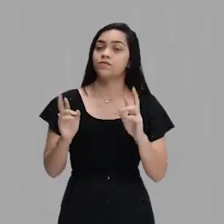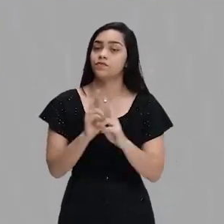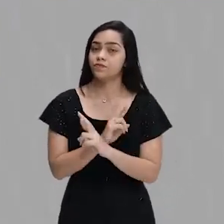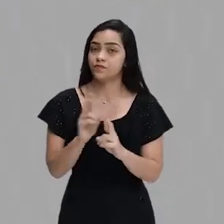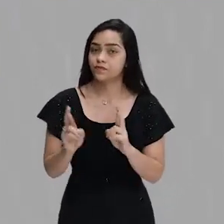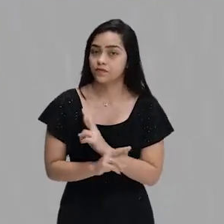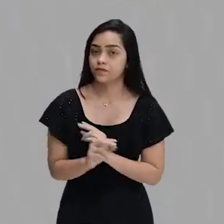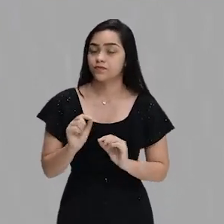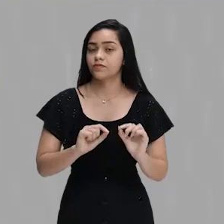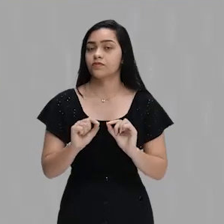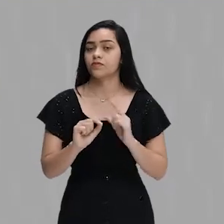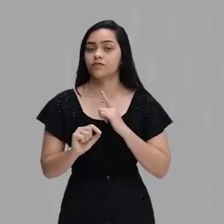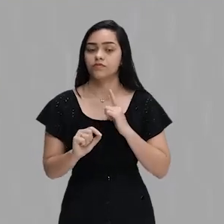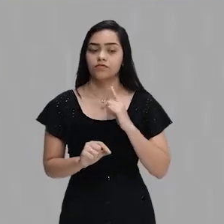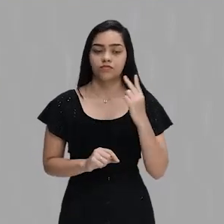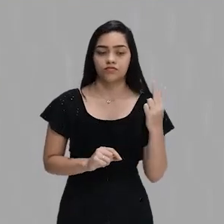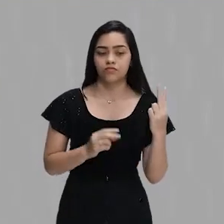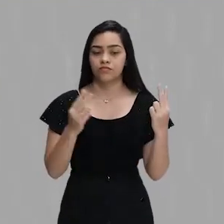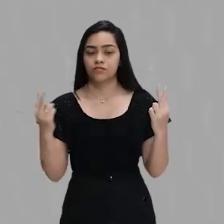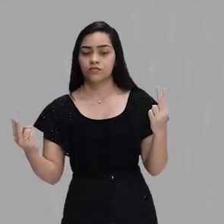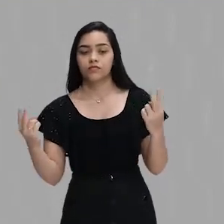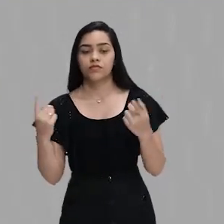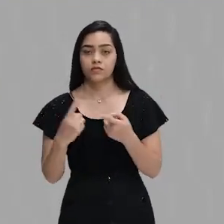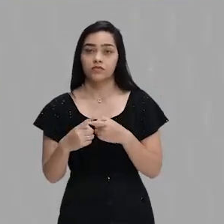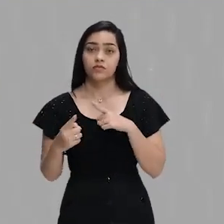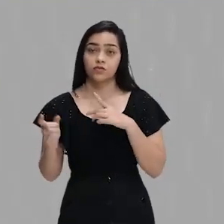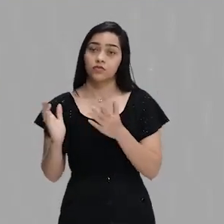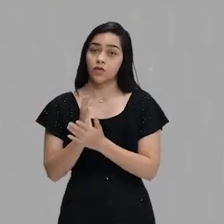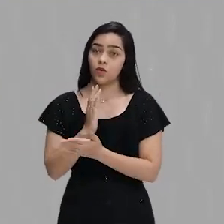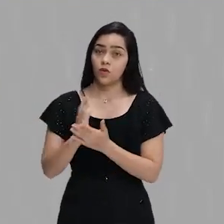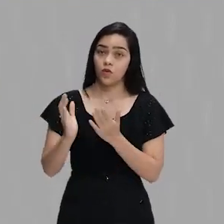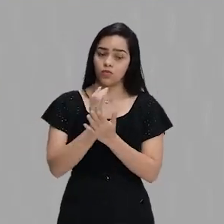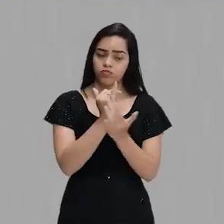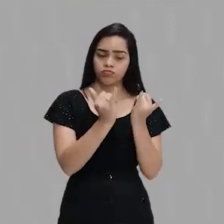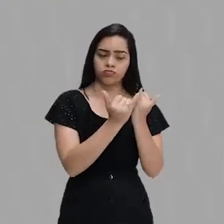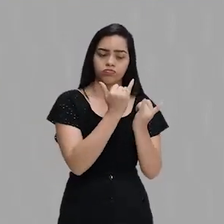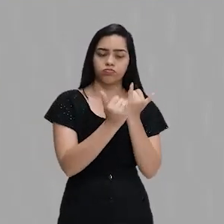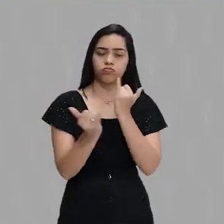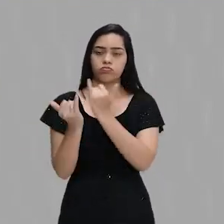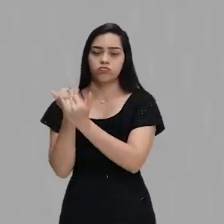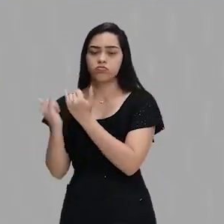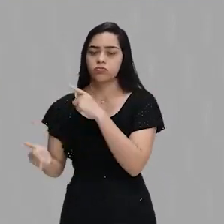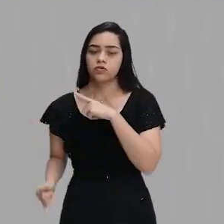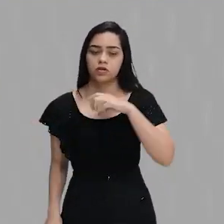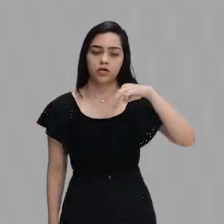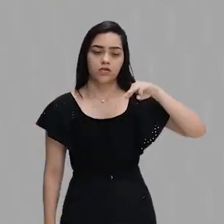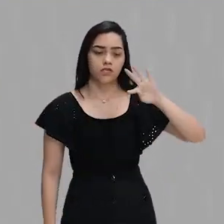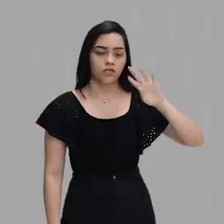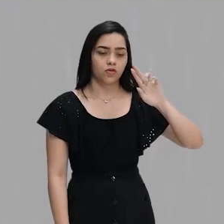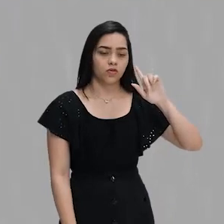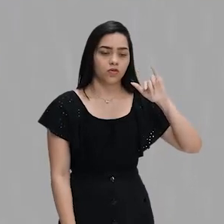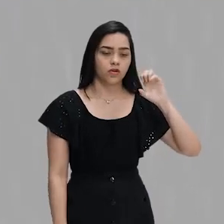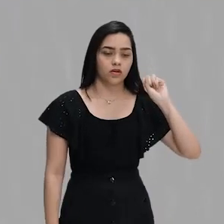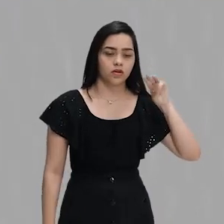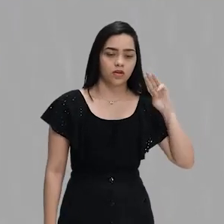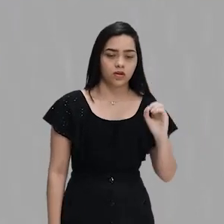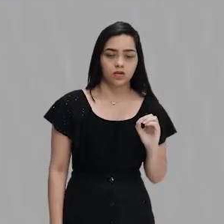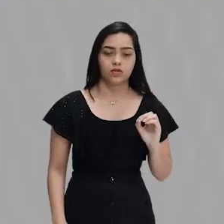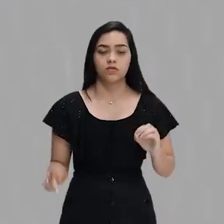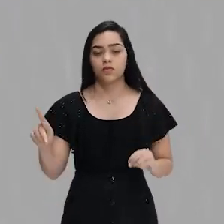relações aos pares, porque elas têm alguma semelhança entre elas. Então, nós temos mutualismo,